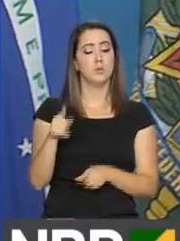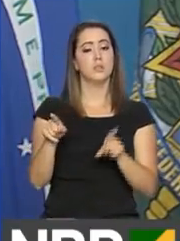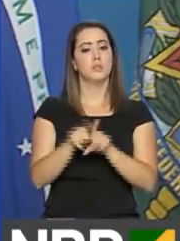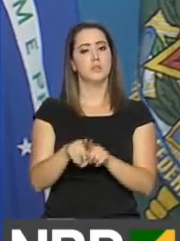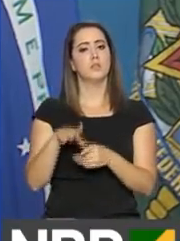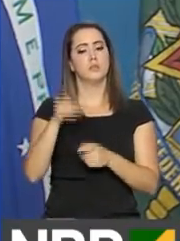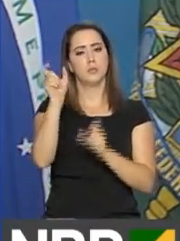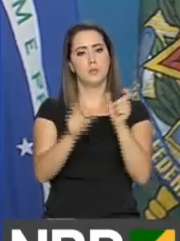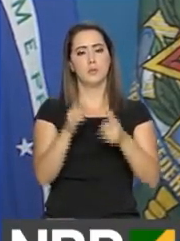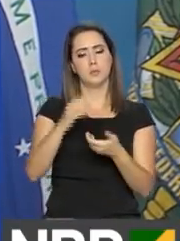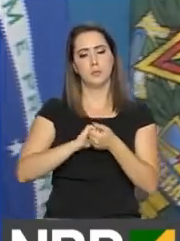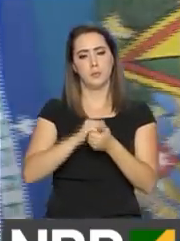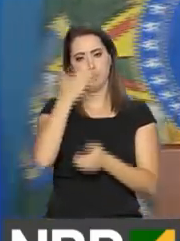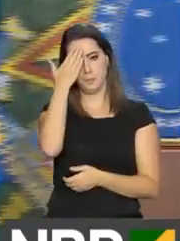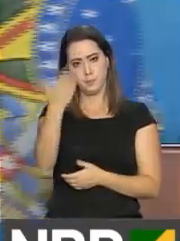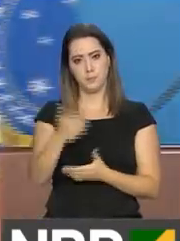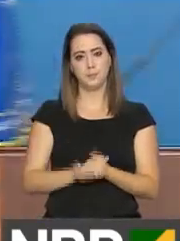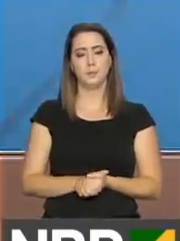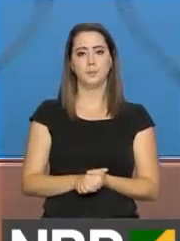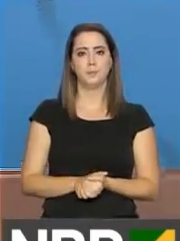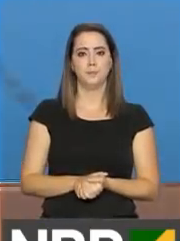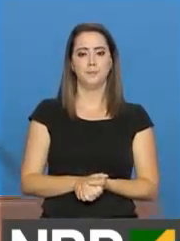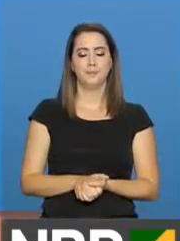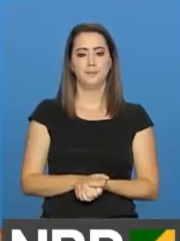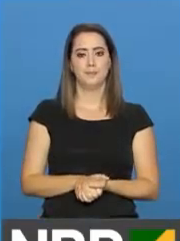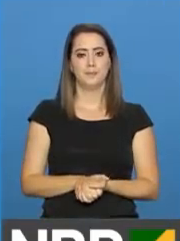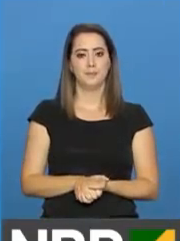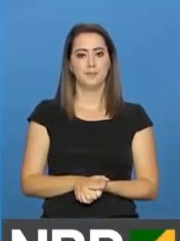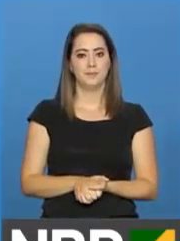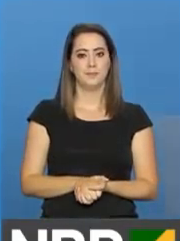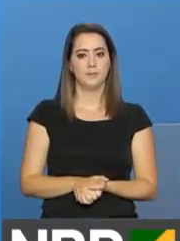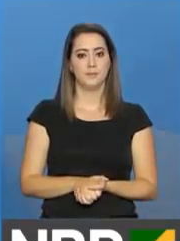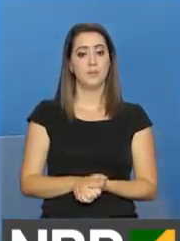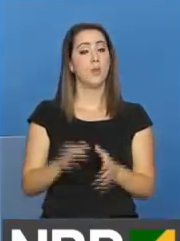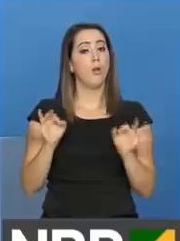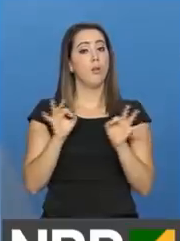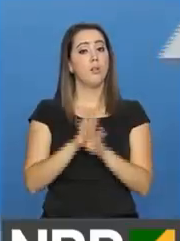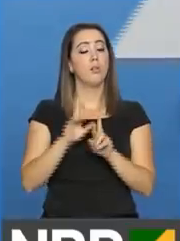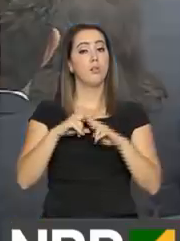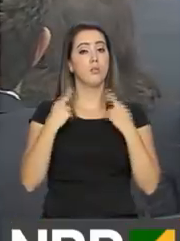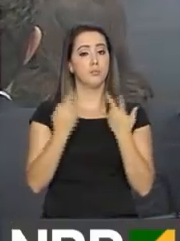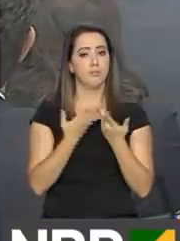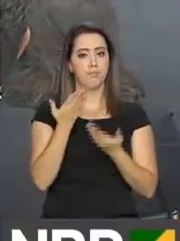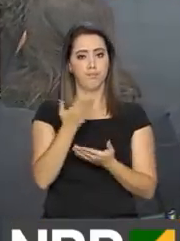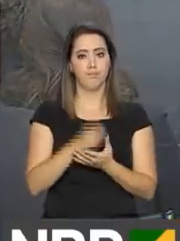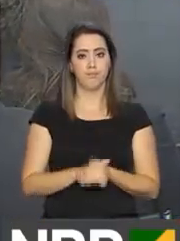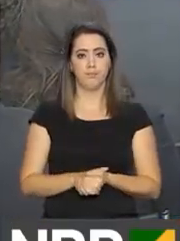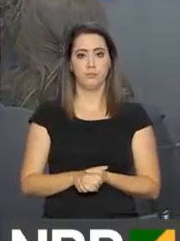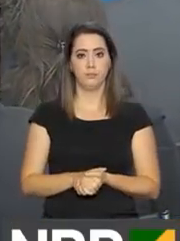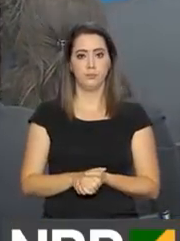naturalmente os brasileiros obrigado está encerrado esta cerimônia